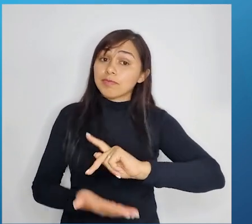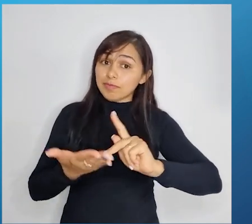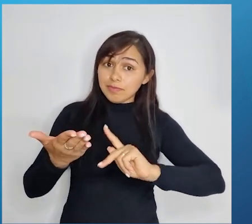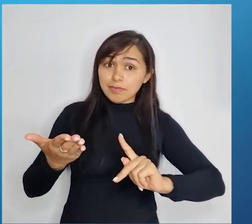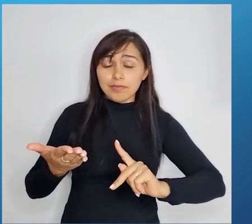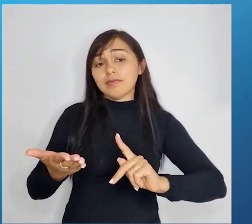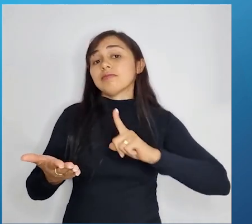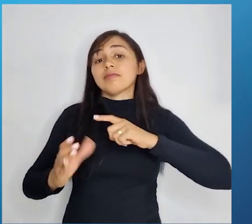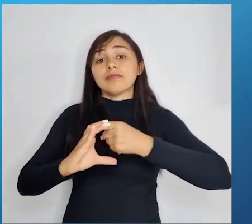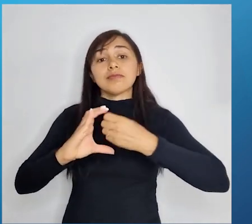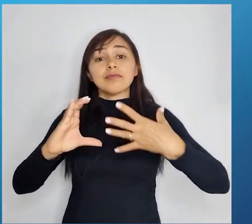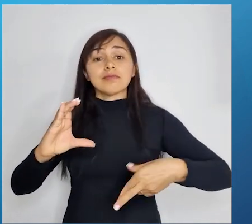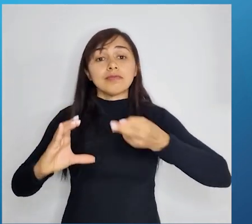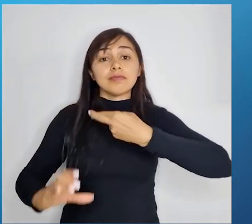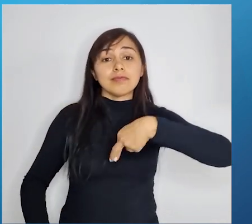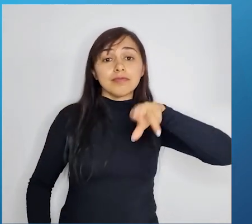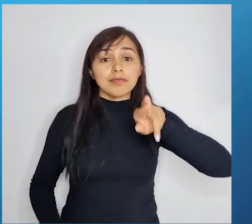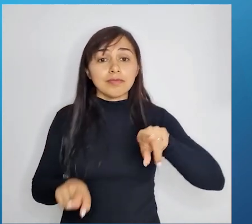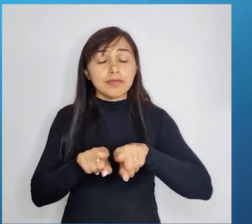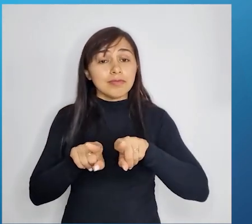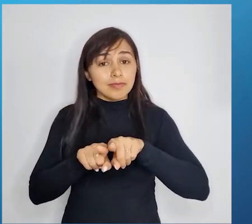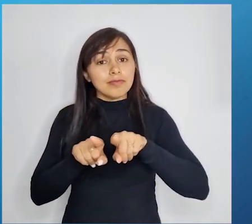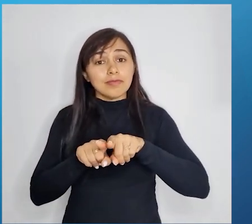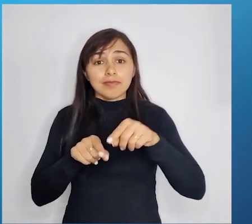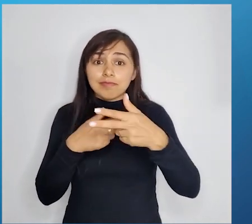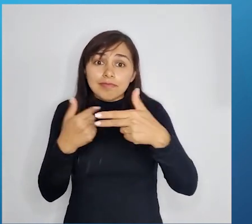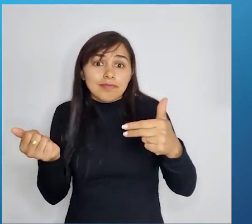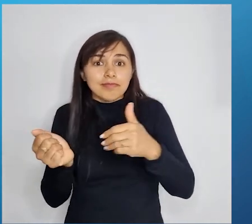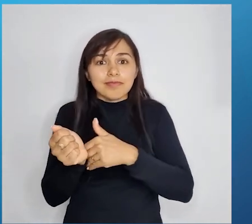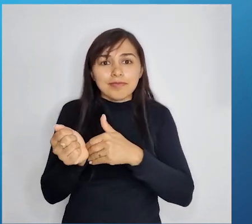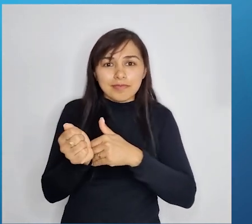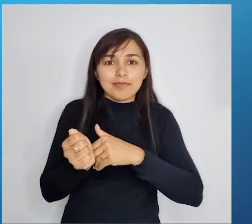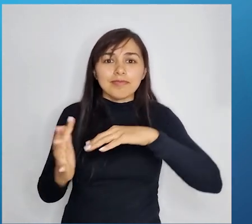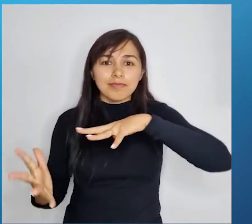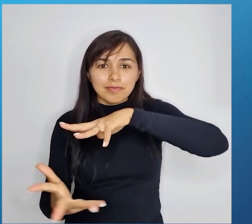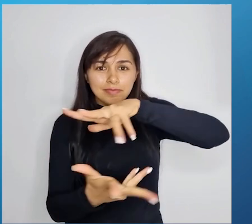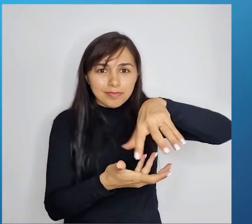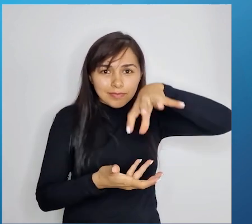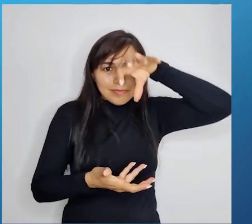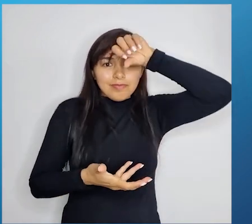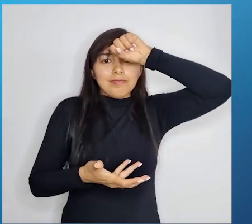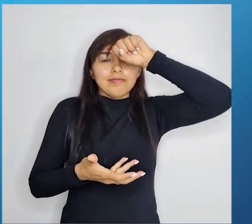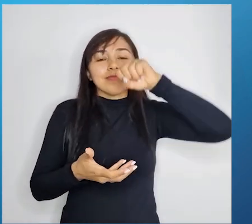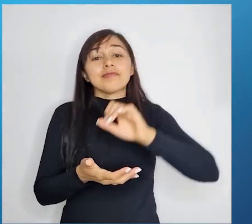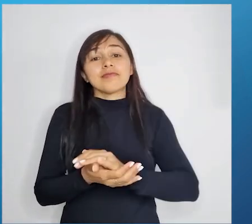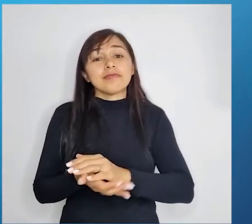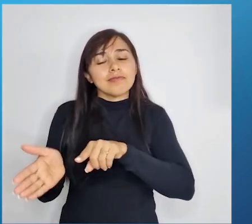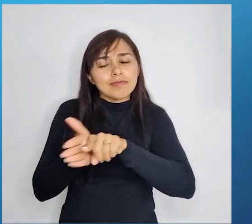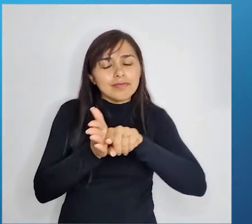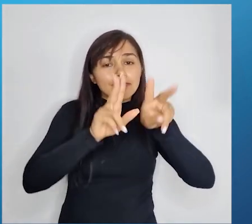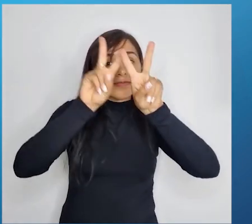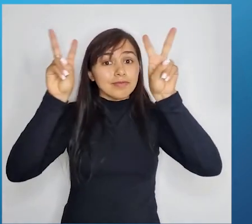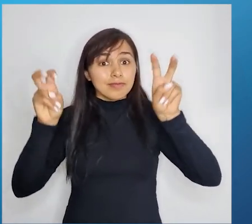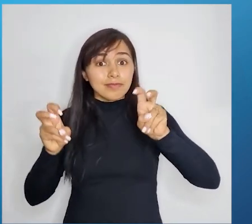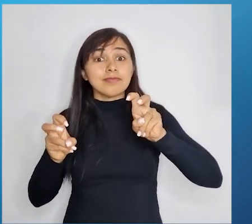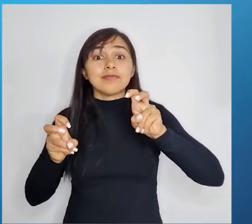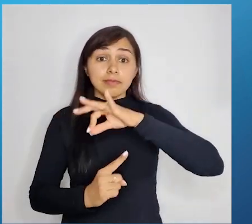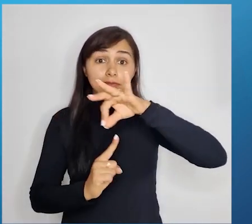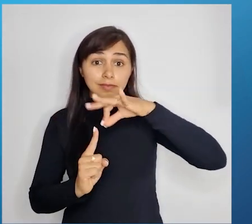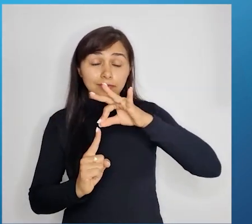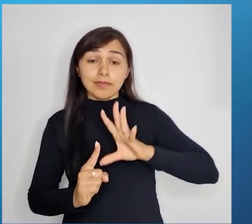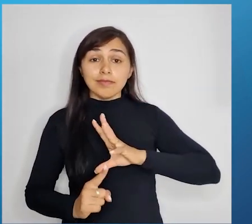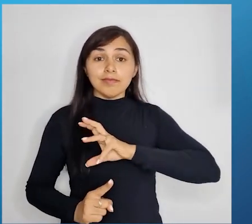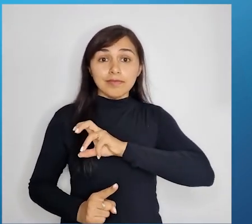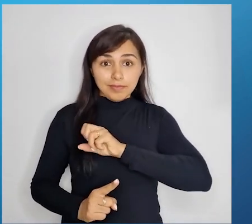se caracteriza pela religiosidade e pelo misticismo, explorando temas como a espiritualidade,